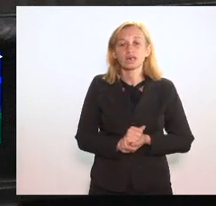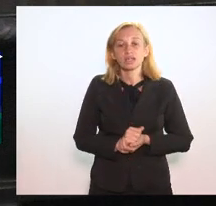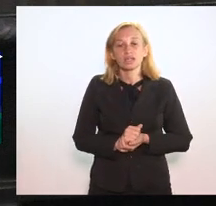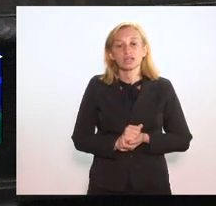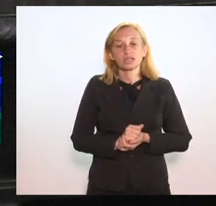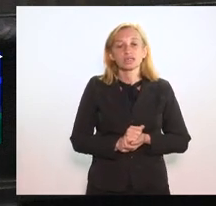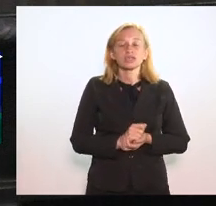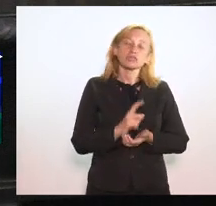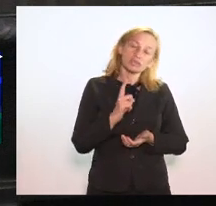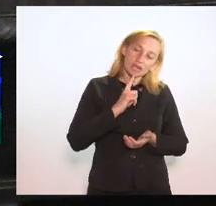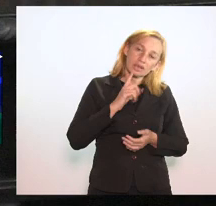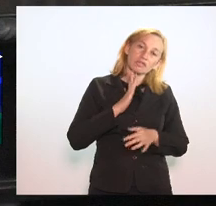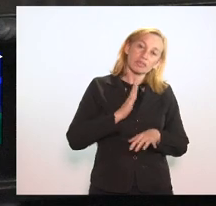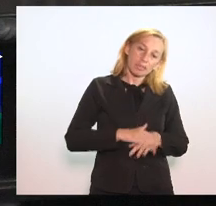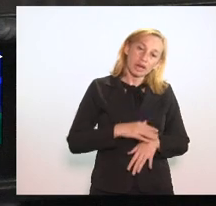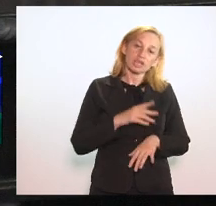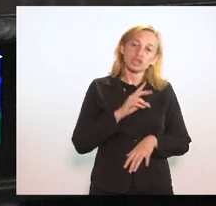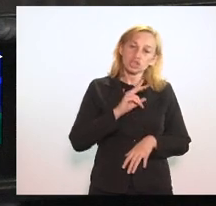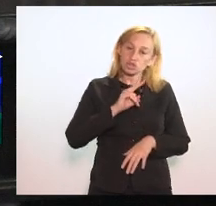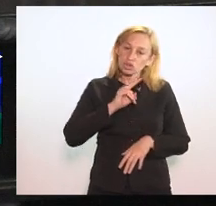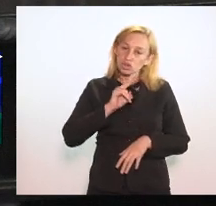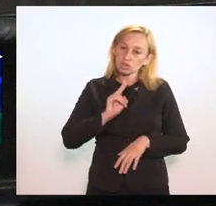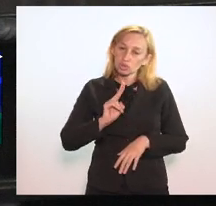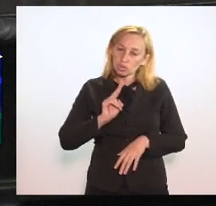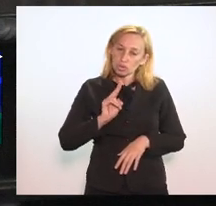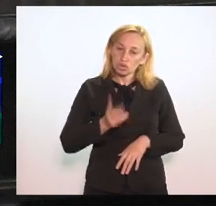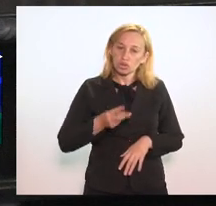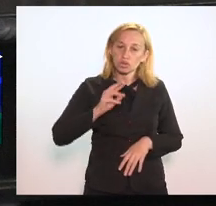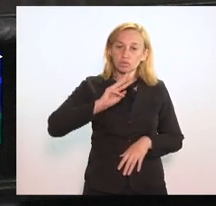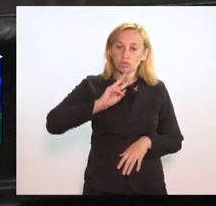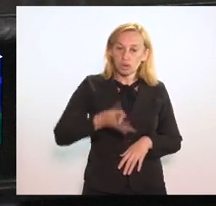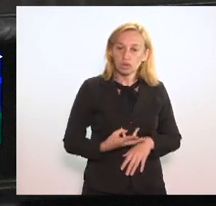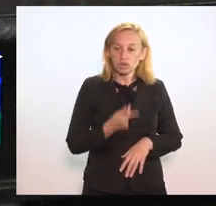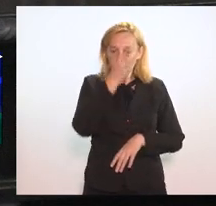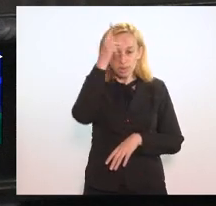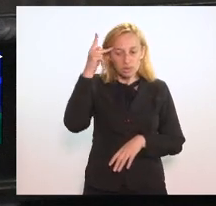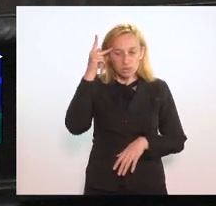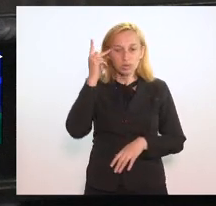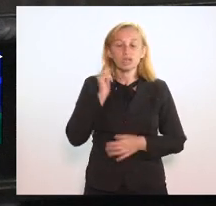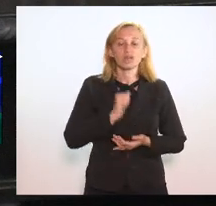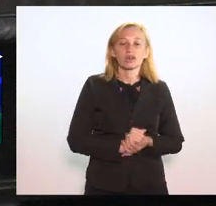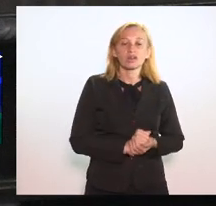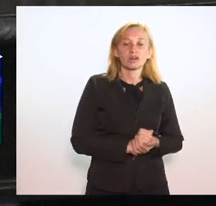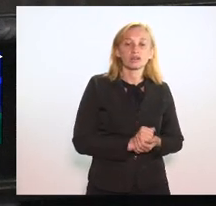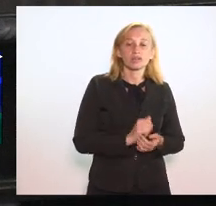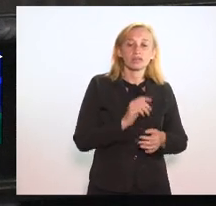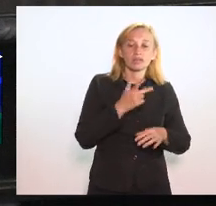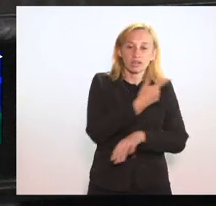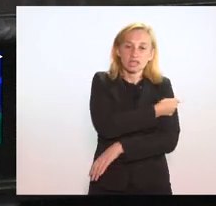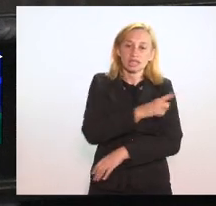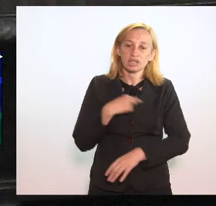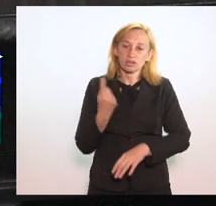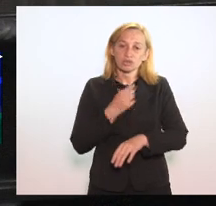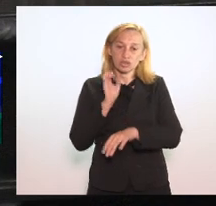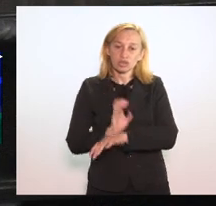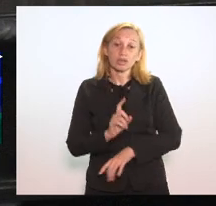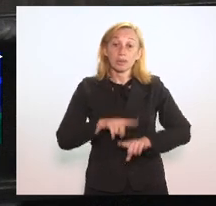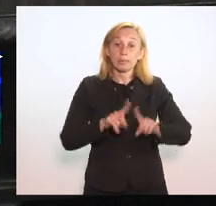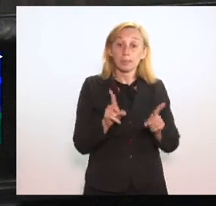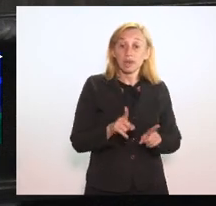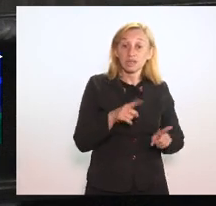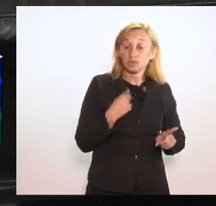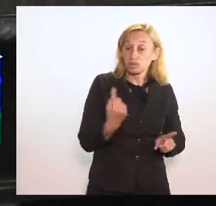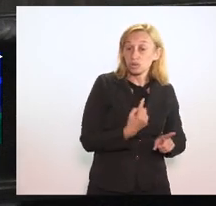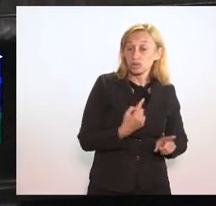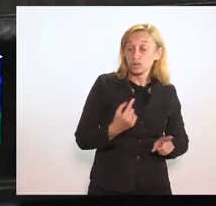já houve mais de 2 milhões de pessoas vacinadas em nosso estado nosso estado é composto de mais de